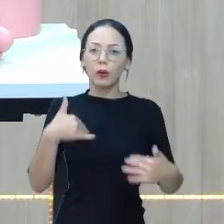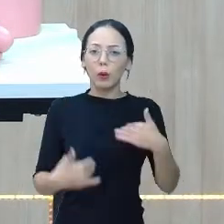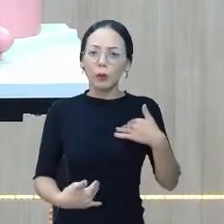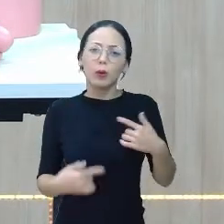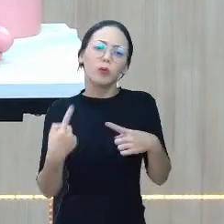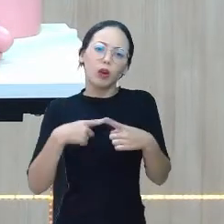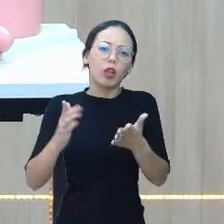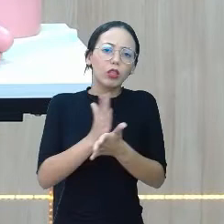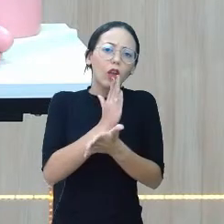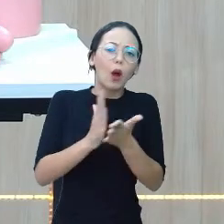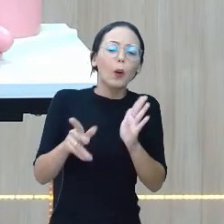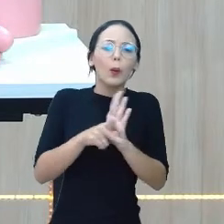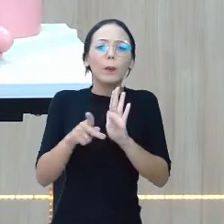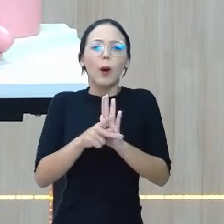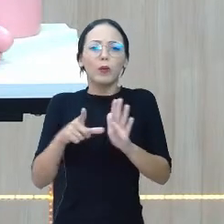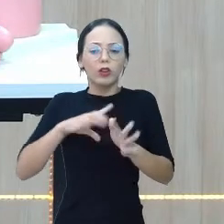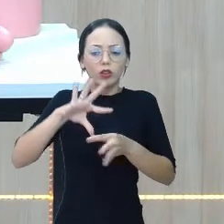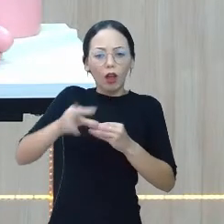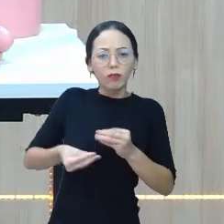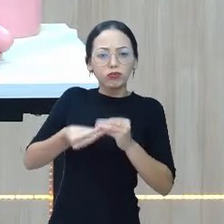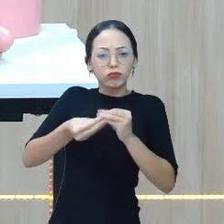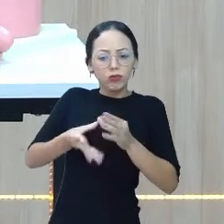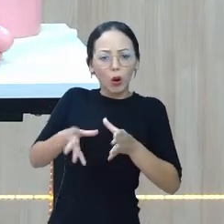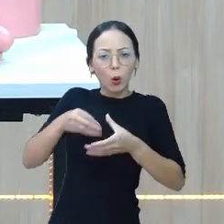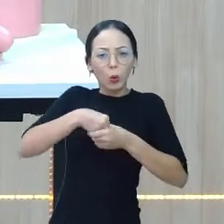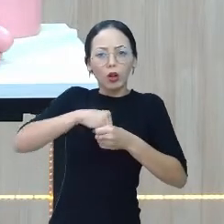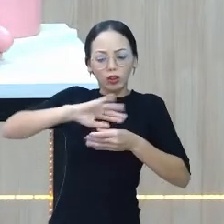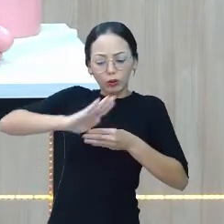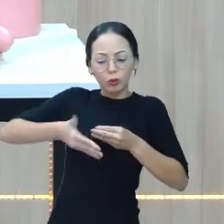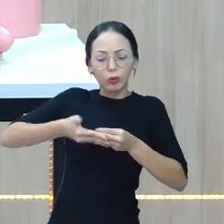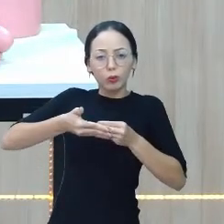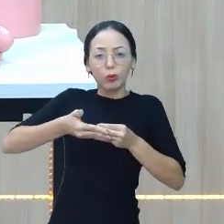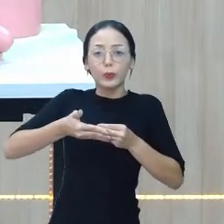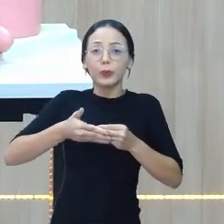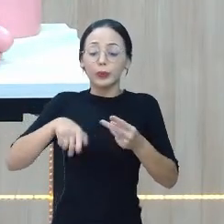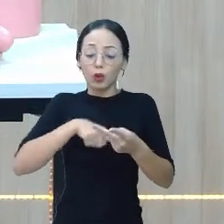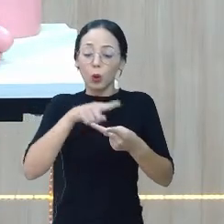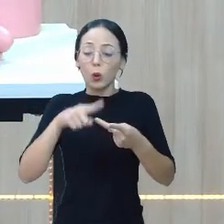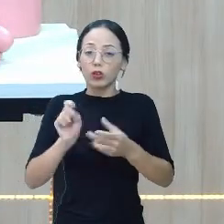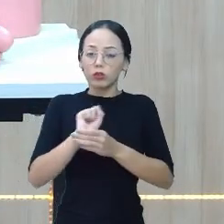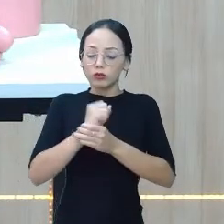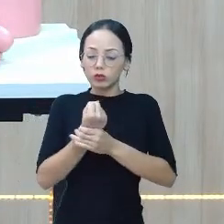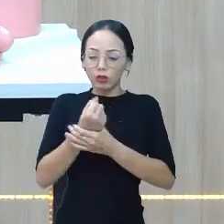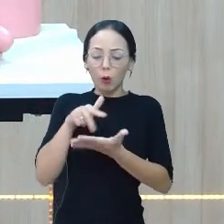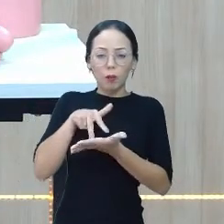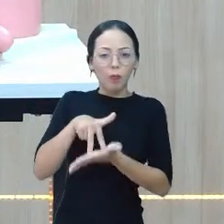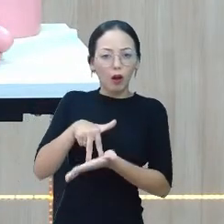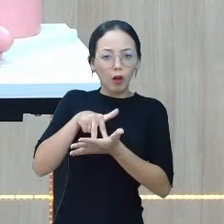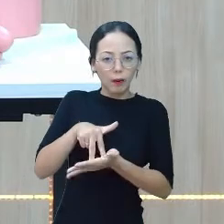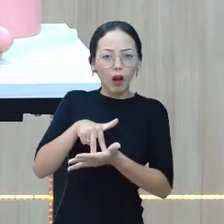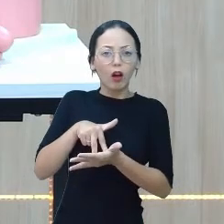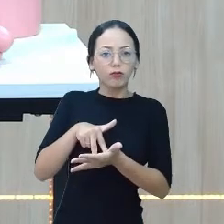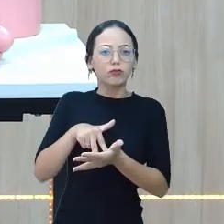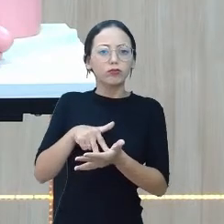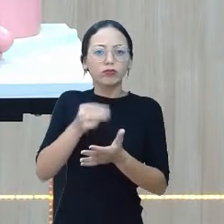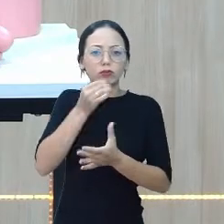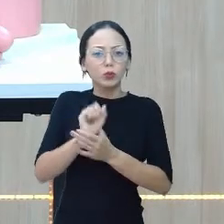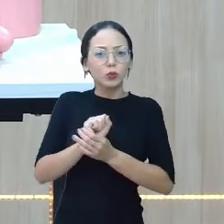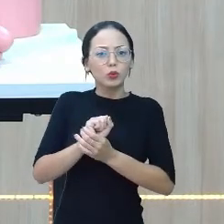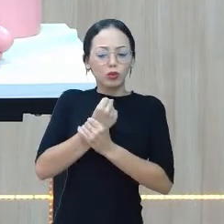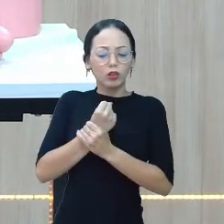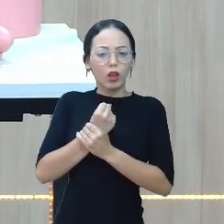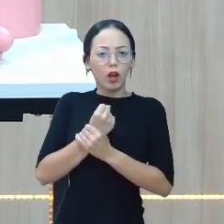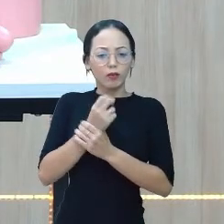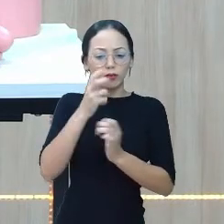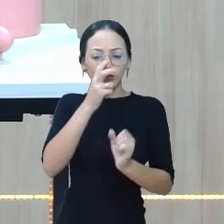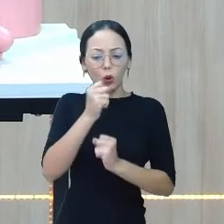Tem órgãos que têm preenchimento, né? Tem esse espaço. Sustentação, sustentar o nosso corpo.